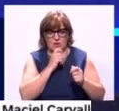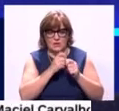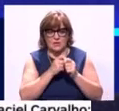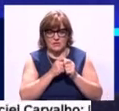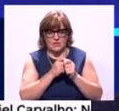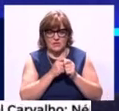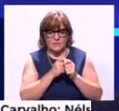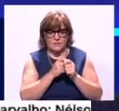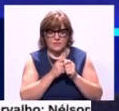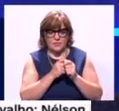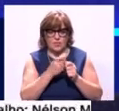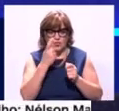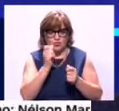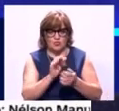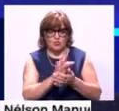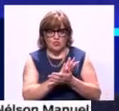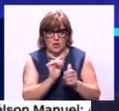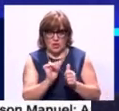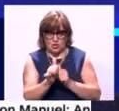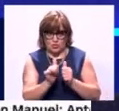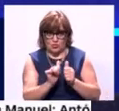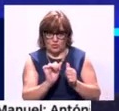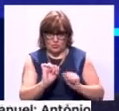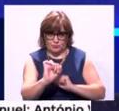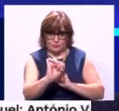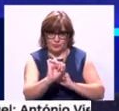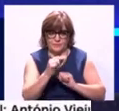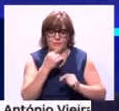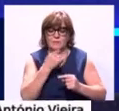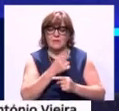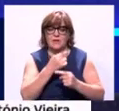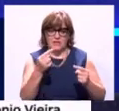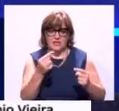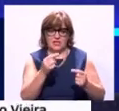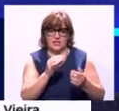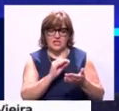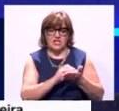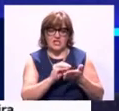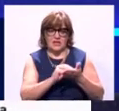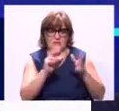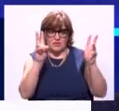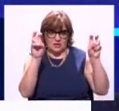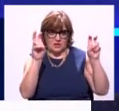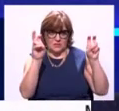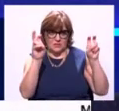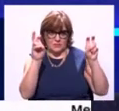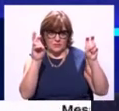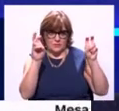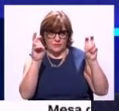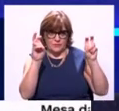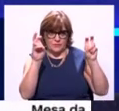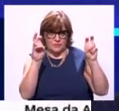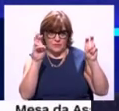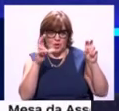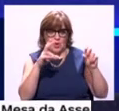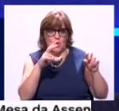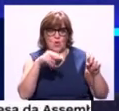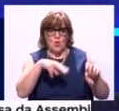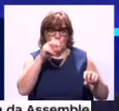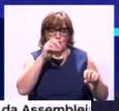entrevistas, num jornal desportivo, diz, escreve, o título é No Lobo quer